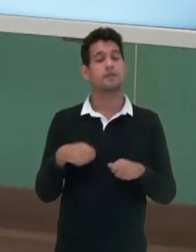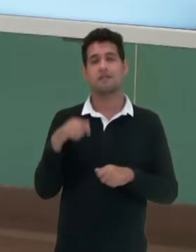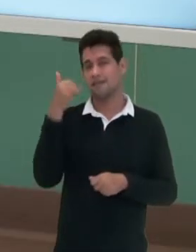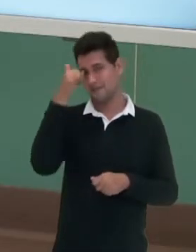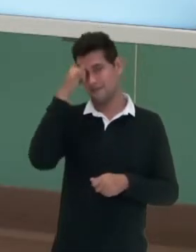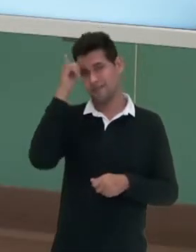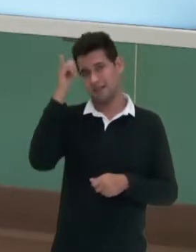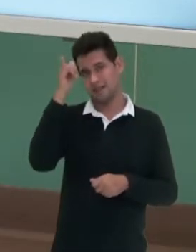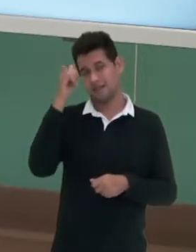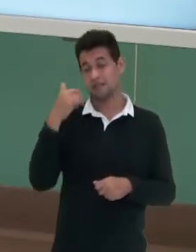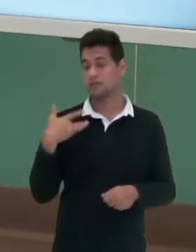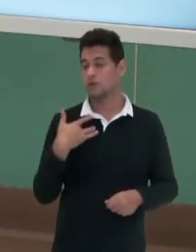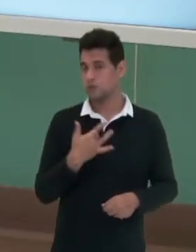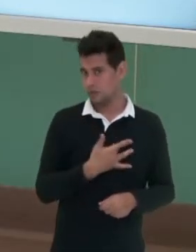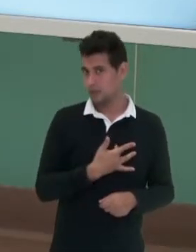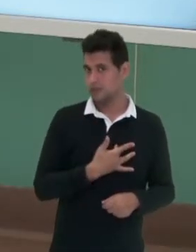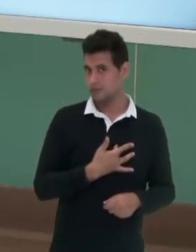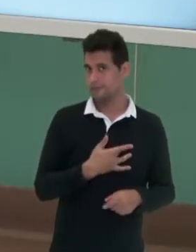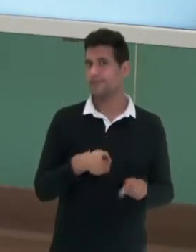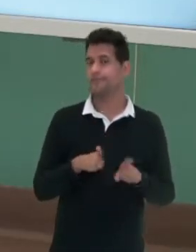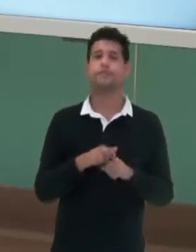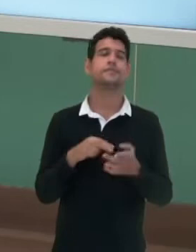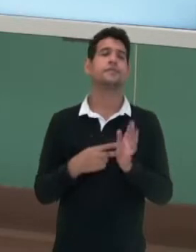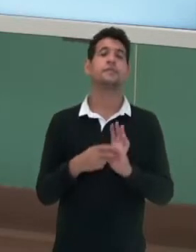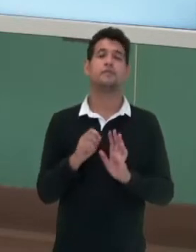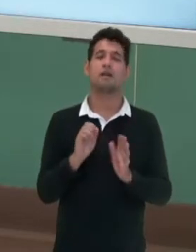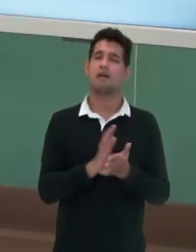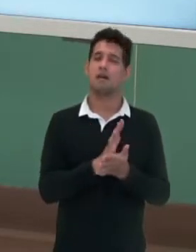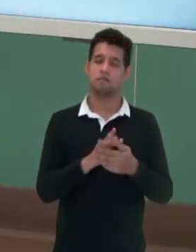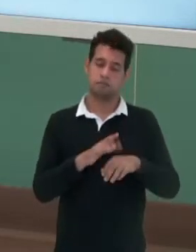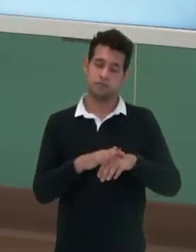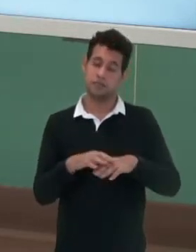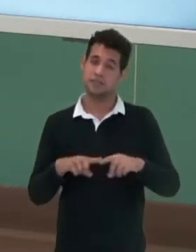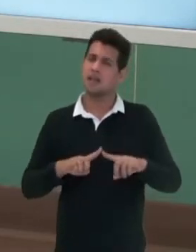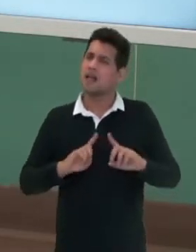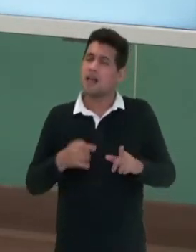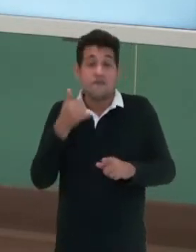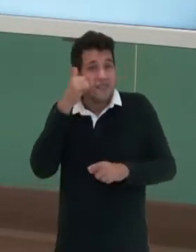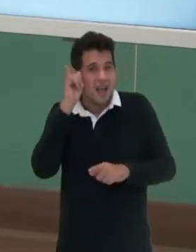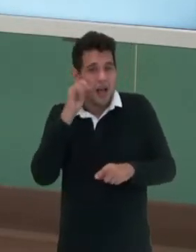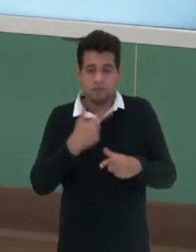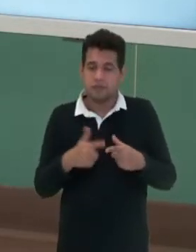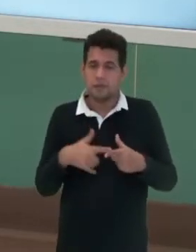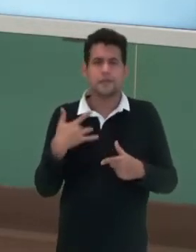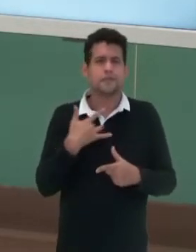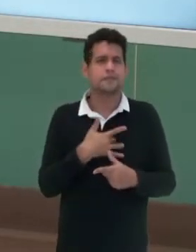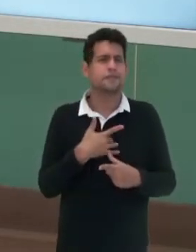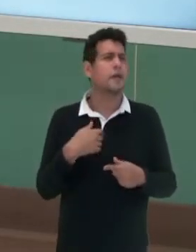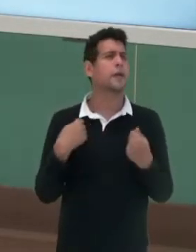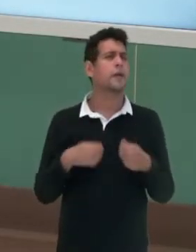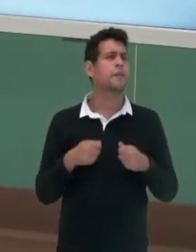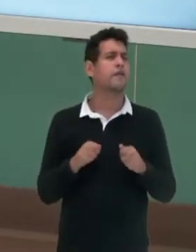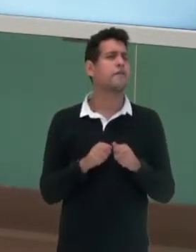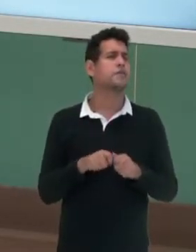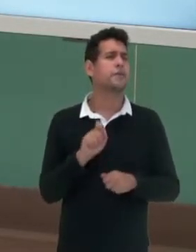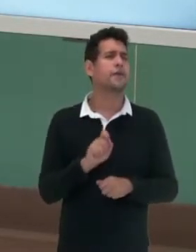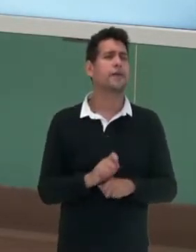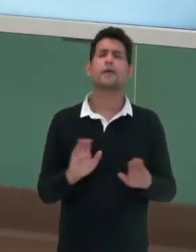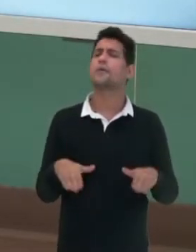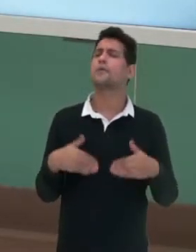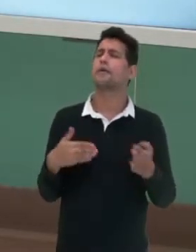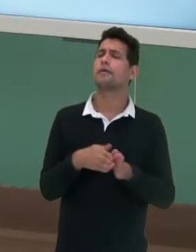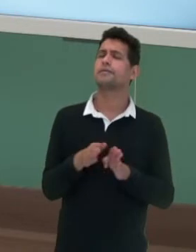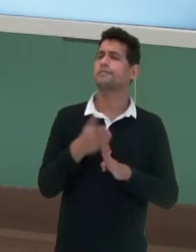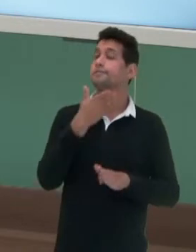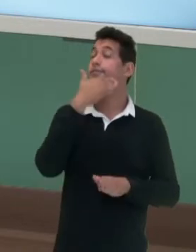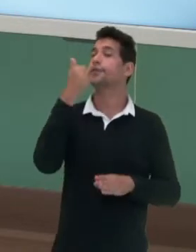os problemas de saúde relacionados a essas doenças. Se ela quer evitar, o que é recomendado para ela? Qual é a